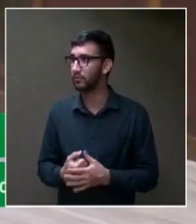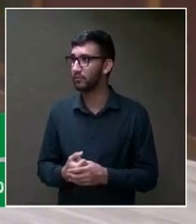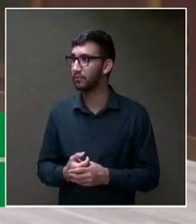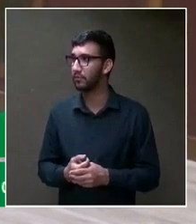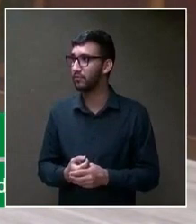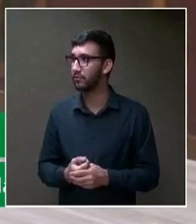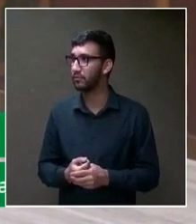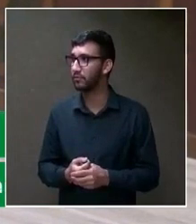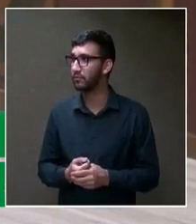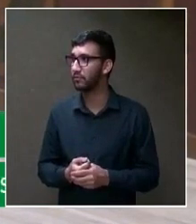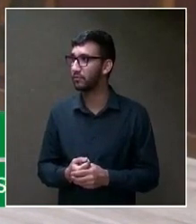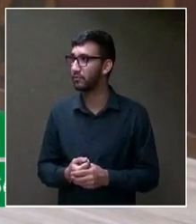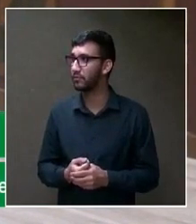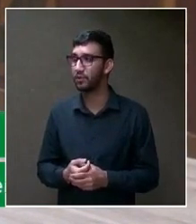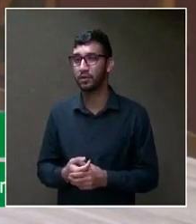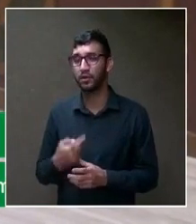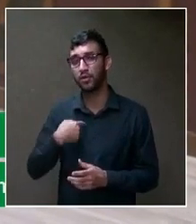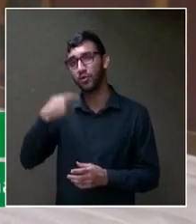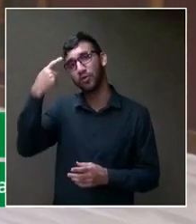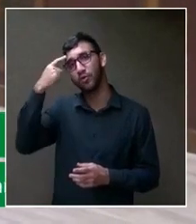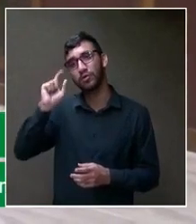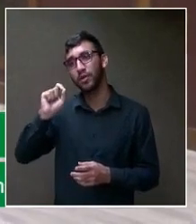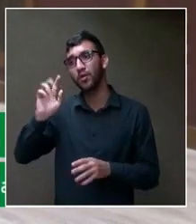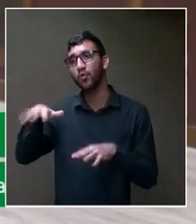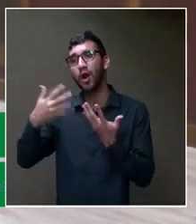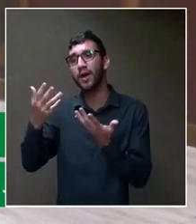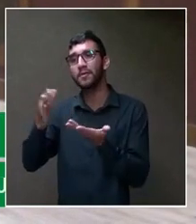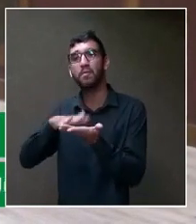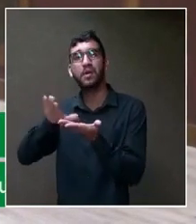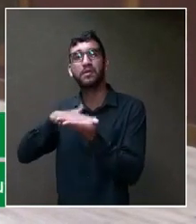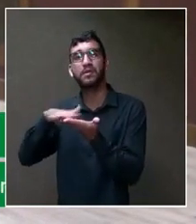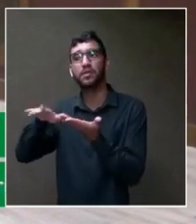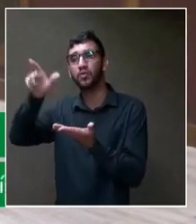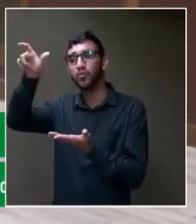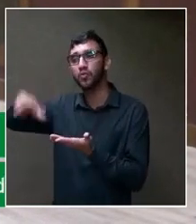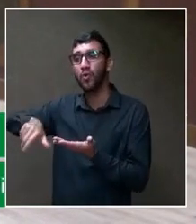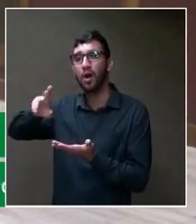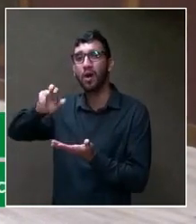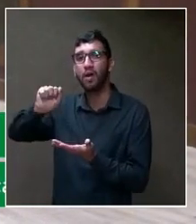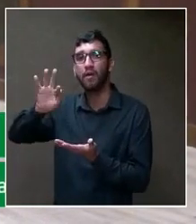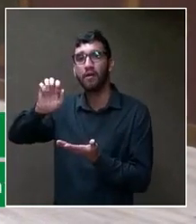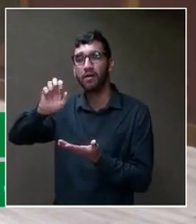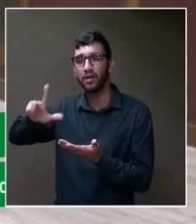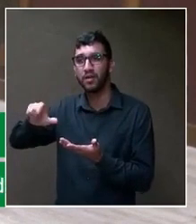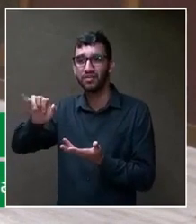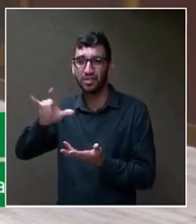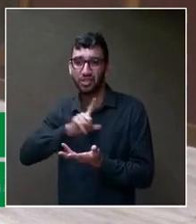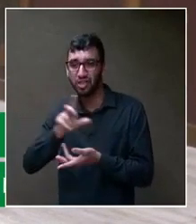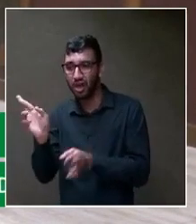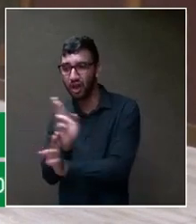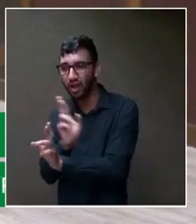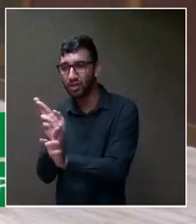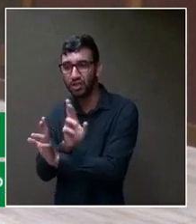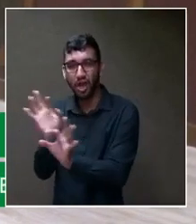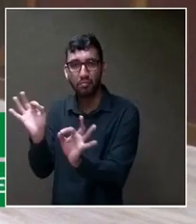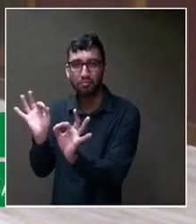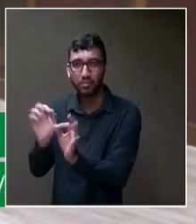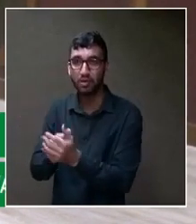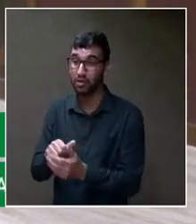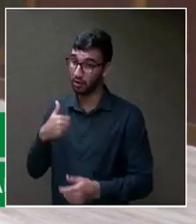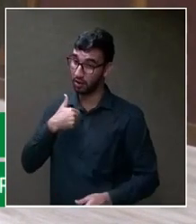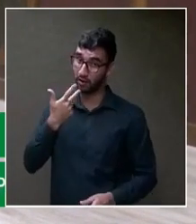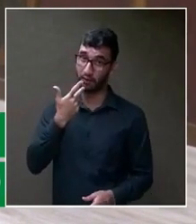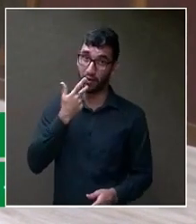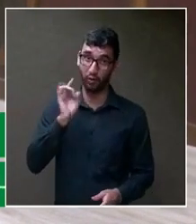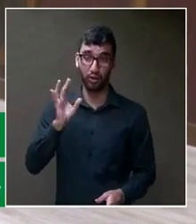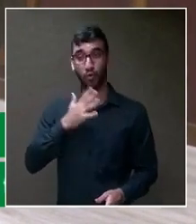A senhora não sabe o teor das mensagens que ela trocava com o Rafael? Não sei. Ela comentou que se tinha alguma coisa com o Rafael? Não, ela